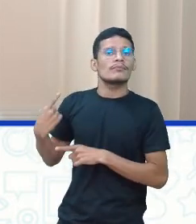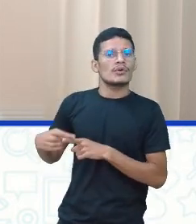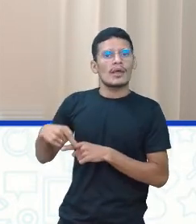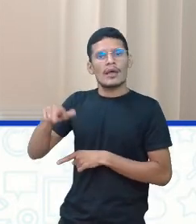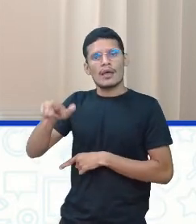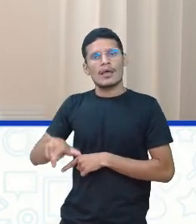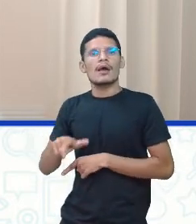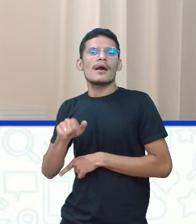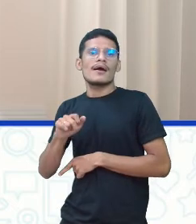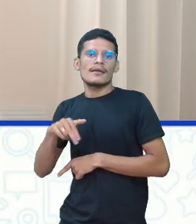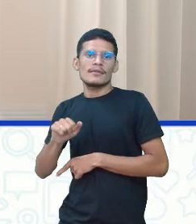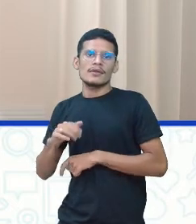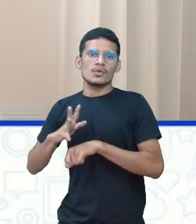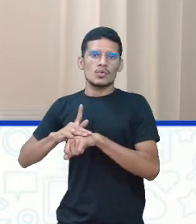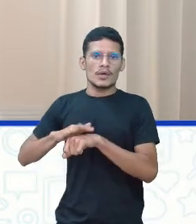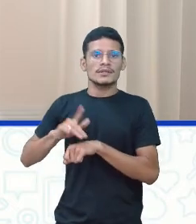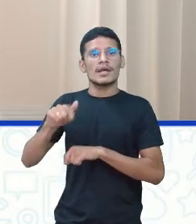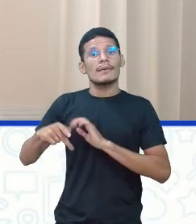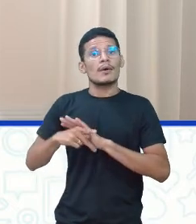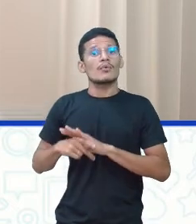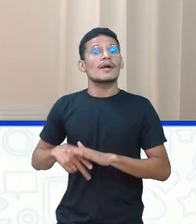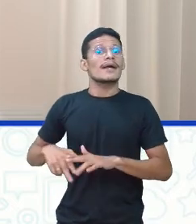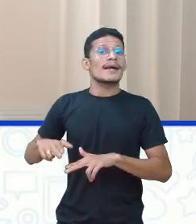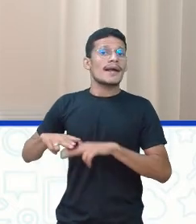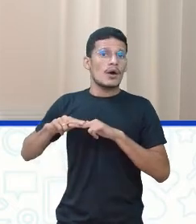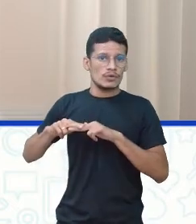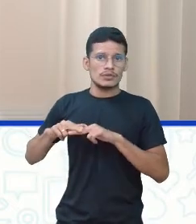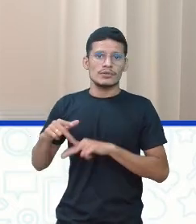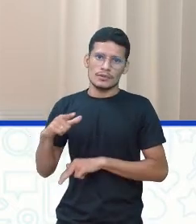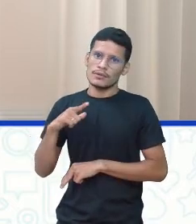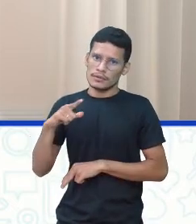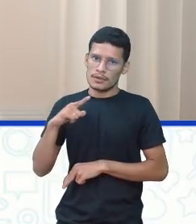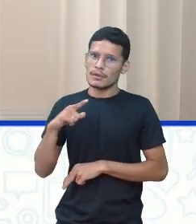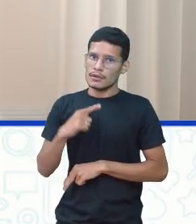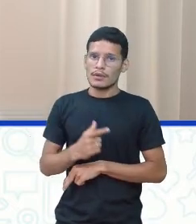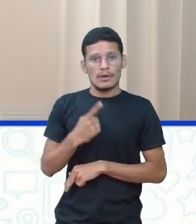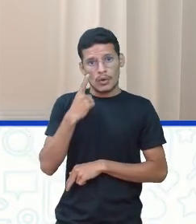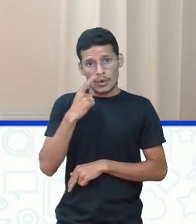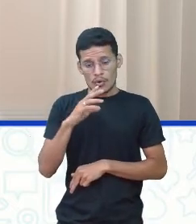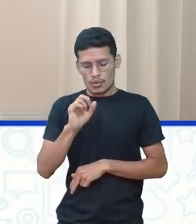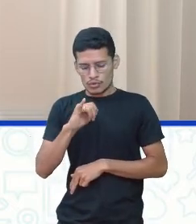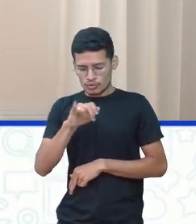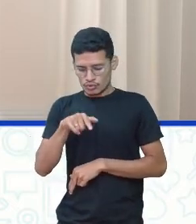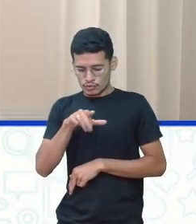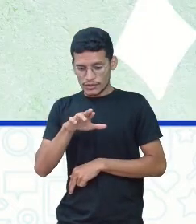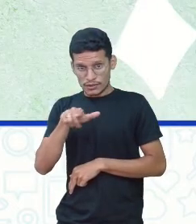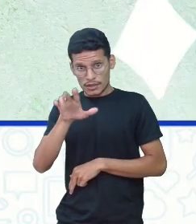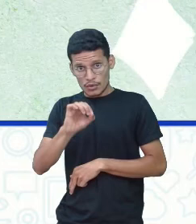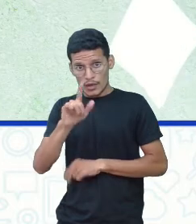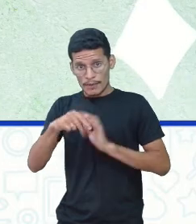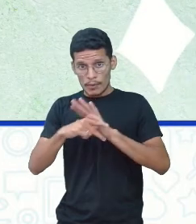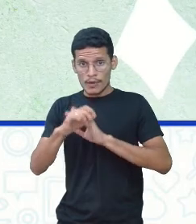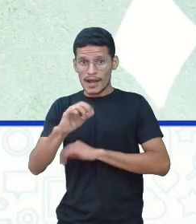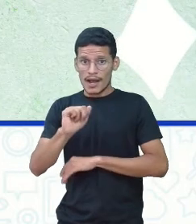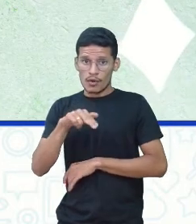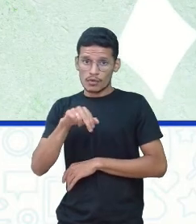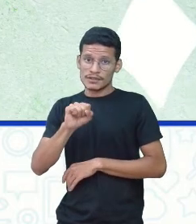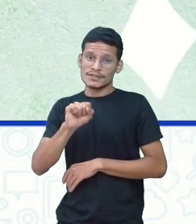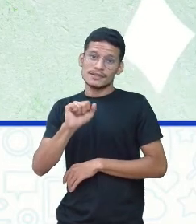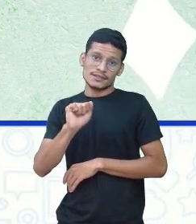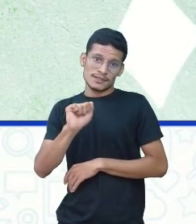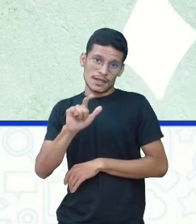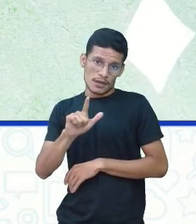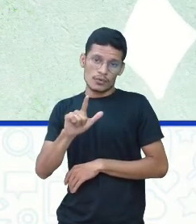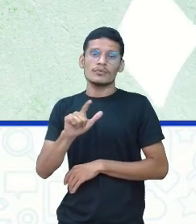aqui a relação é de causa. Portanto, a conjunção é uma subordinativa adverbial causal.